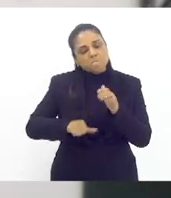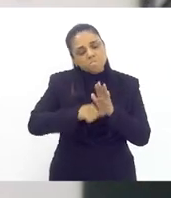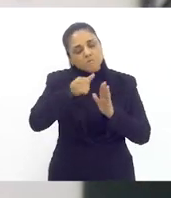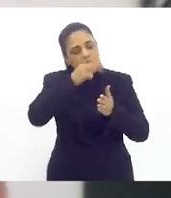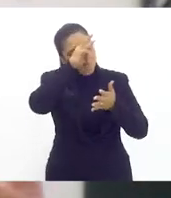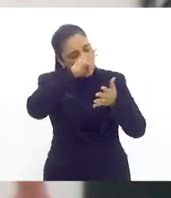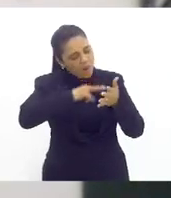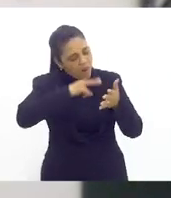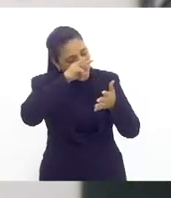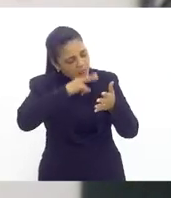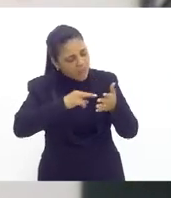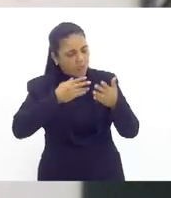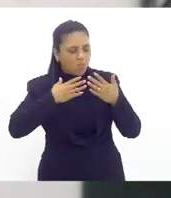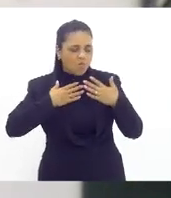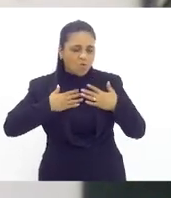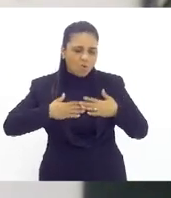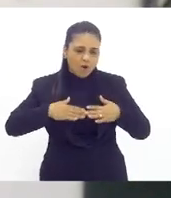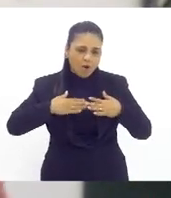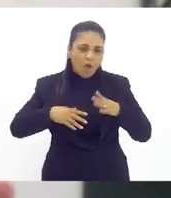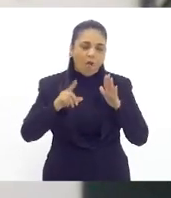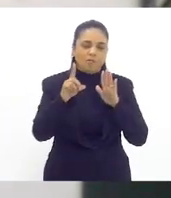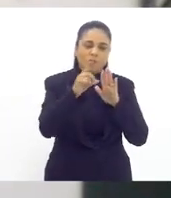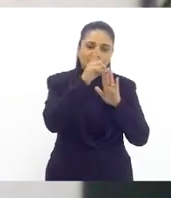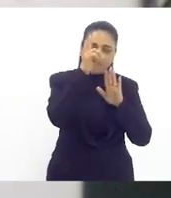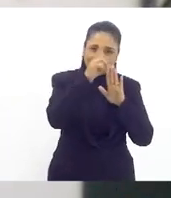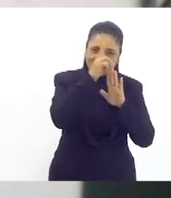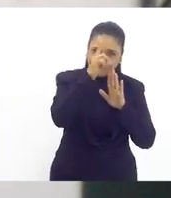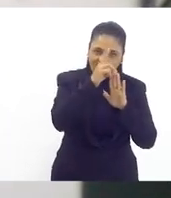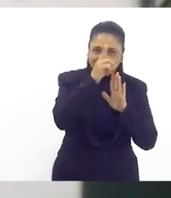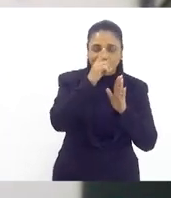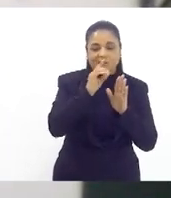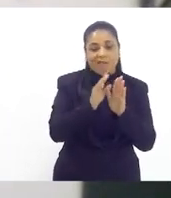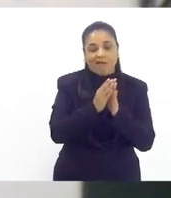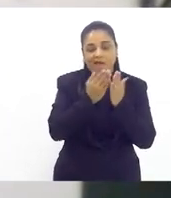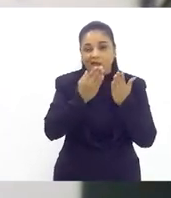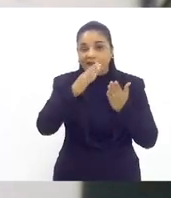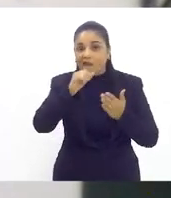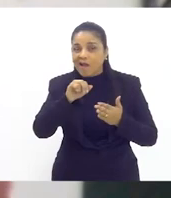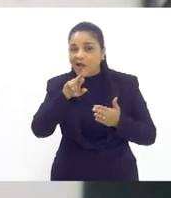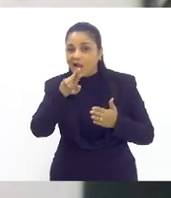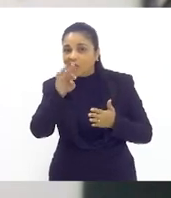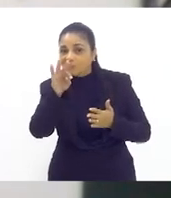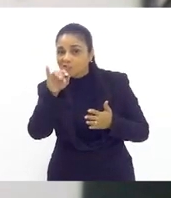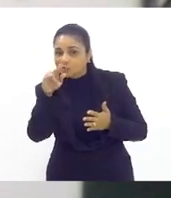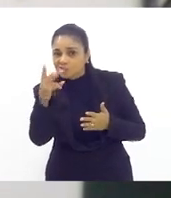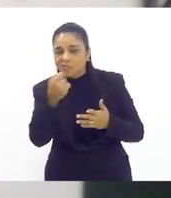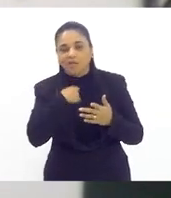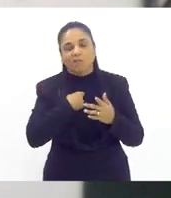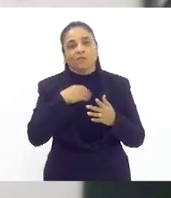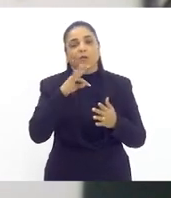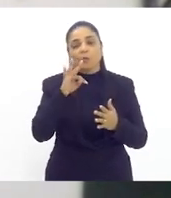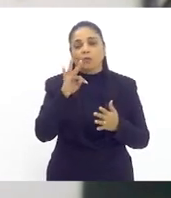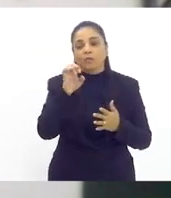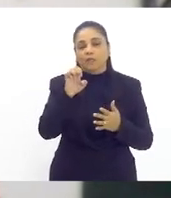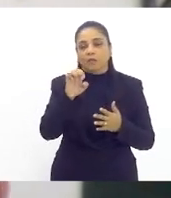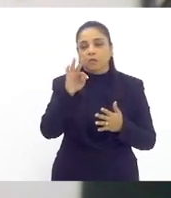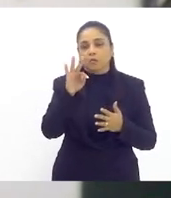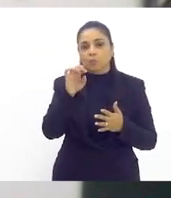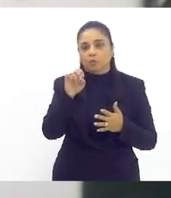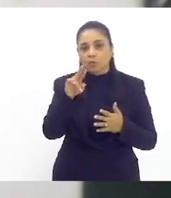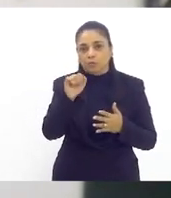calma lei ler com calma o decreto lê com calma cartilha que a gente já publicou lê tutorial que a gente publicou